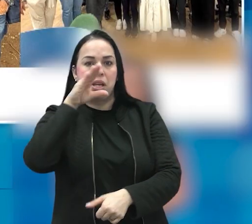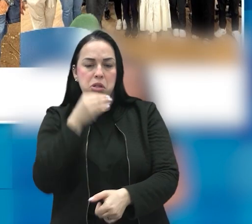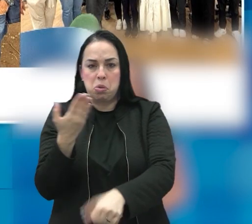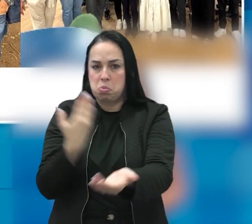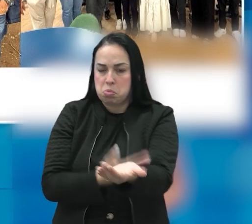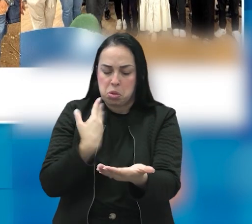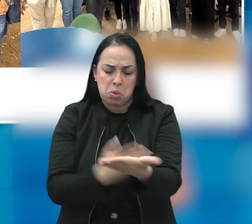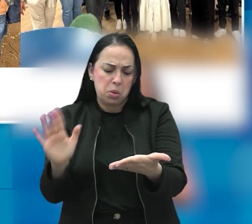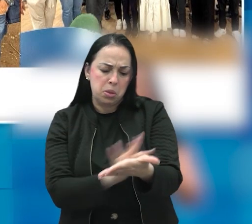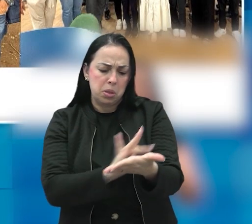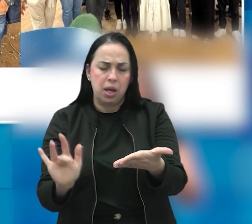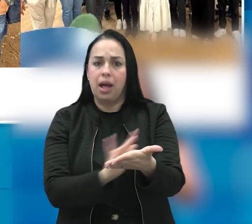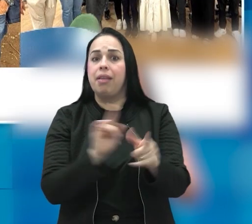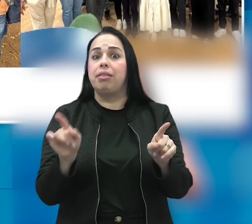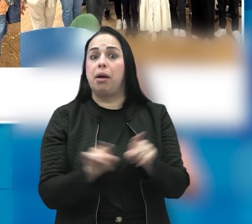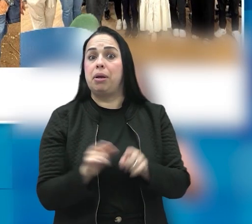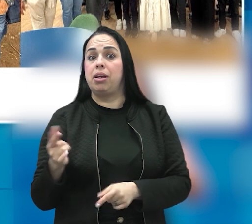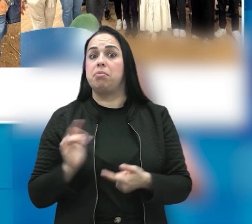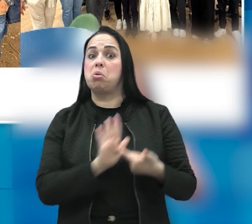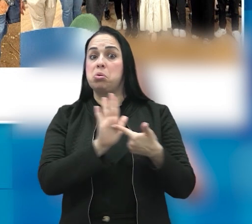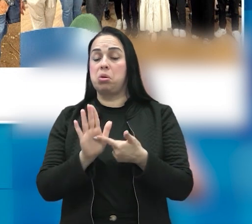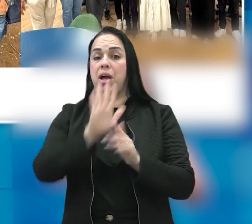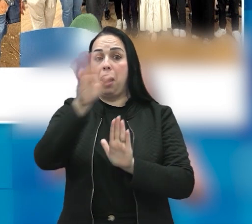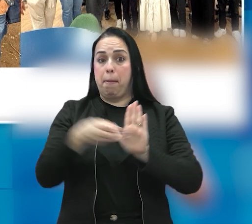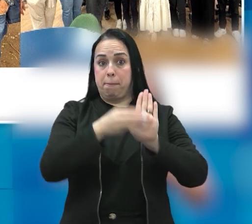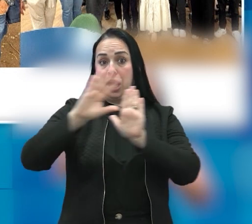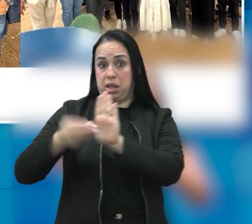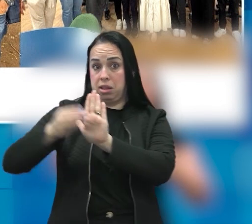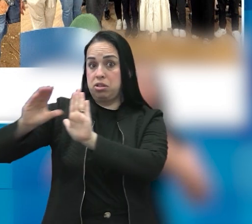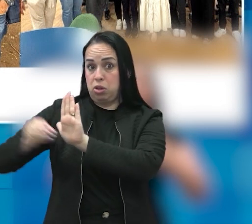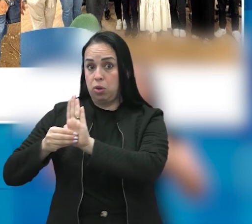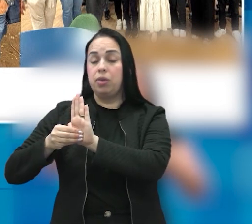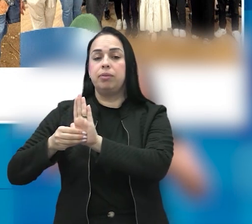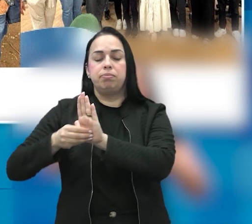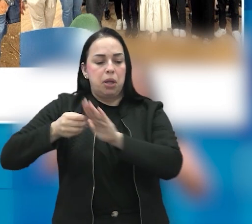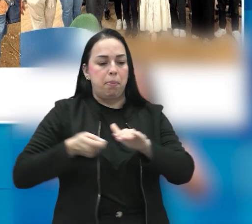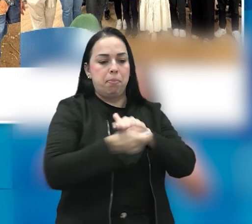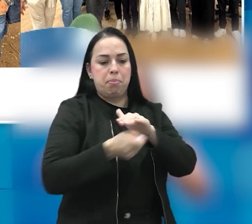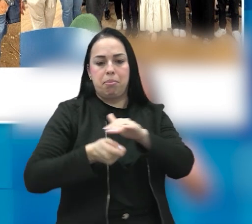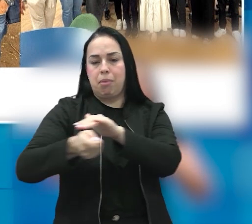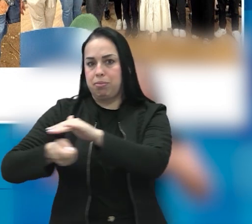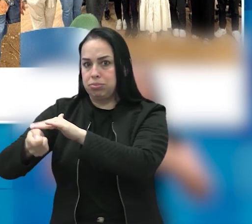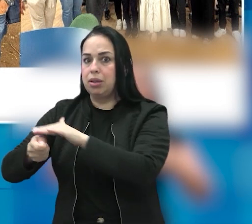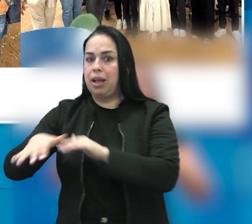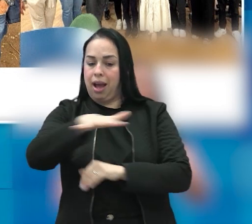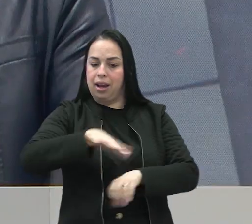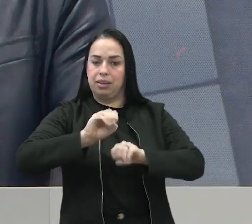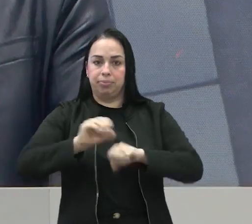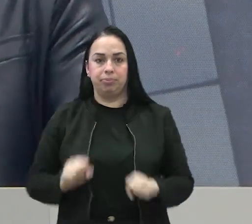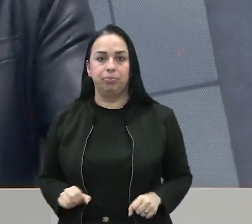nomofobia, e agradeceu a conquista de emendas parlamentares que serão destinadas a institutos